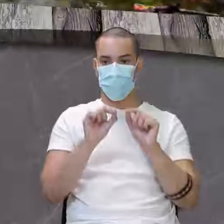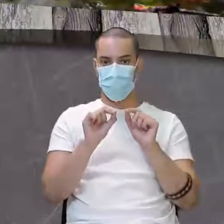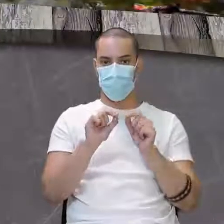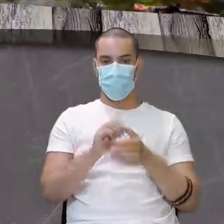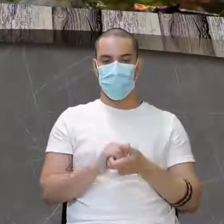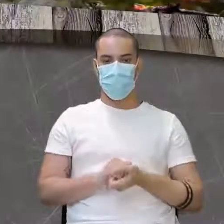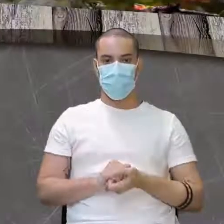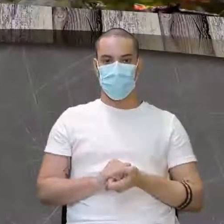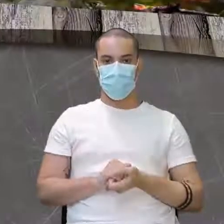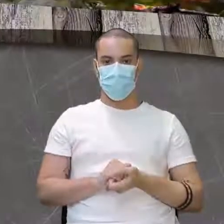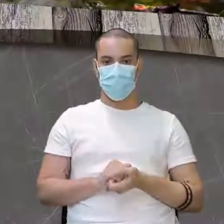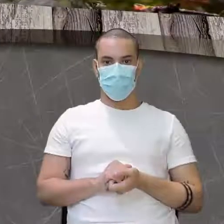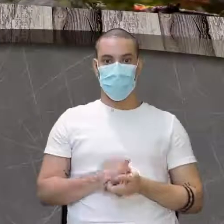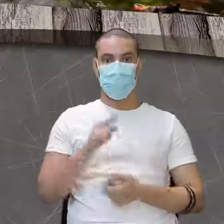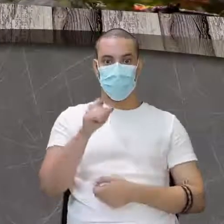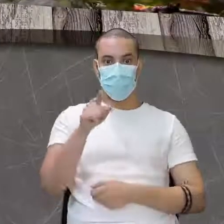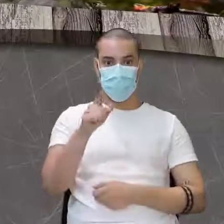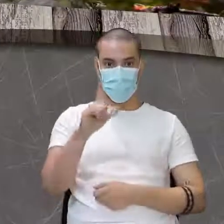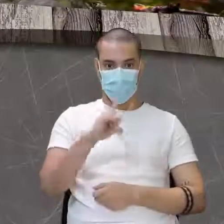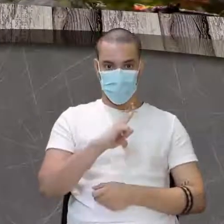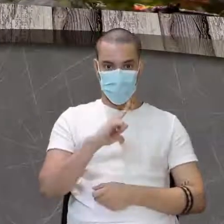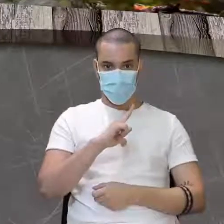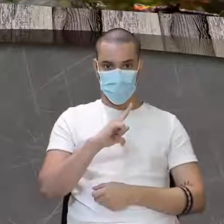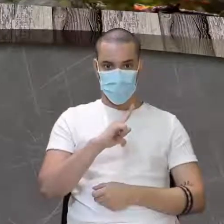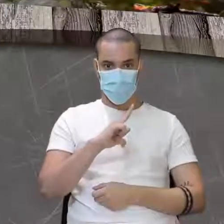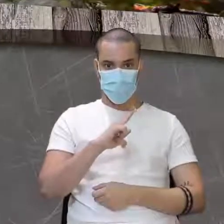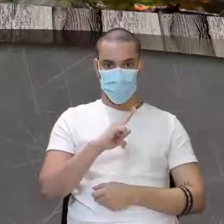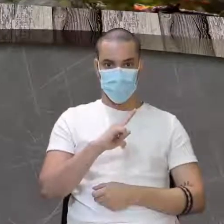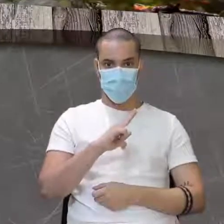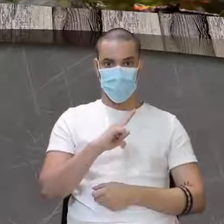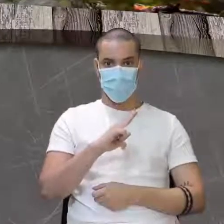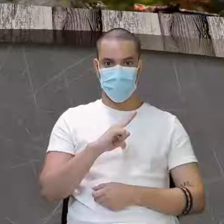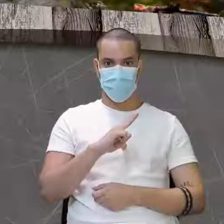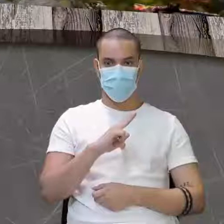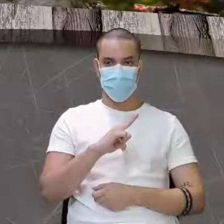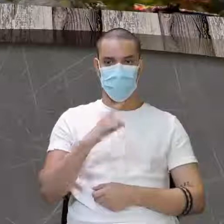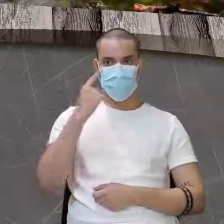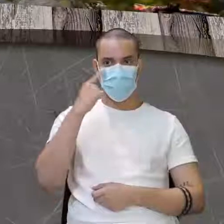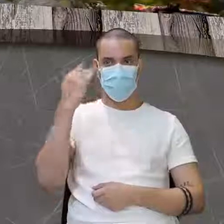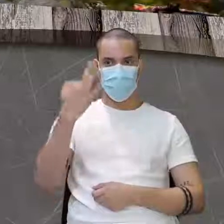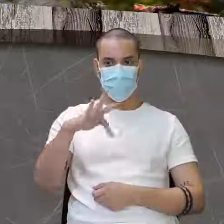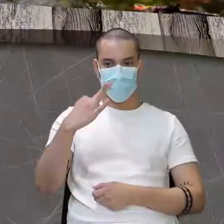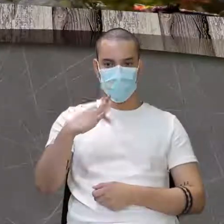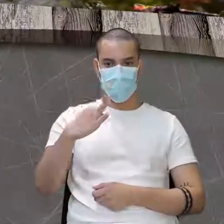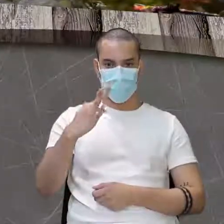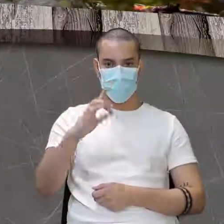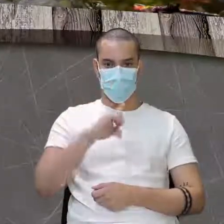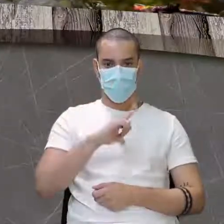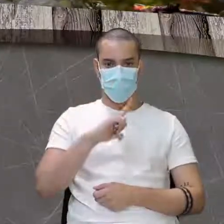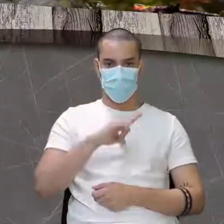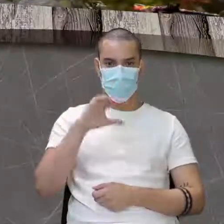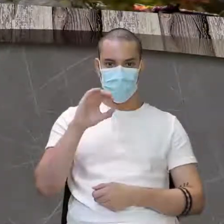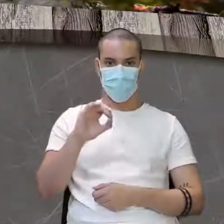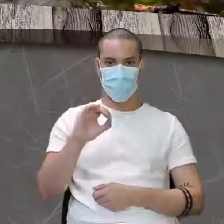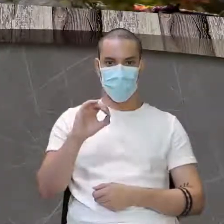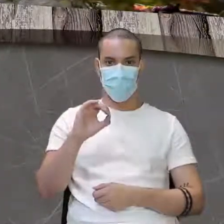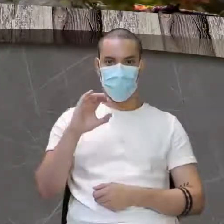Olha aqui para mim. Quando você tem... A vista está doendo. Quando você tem o